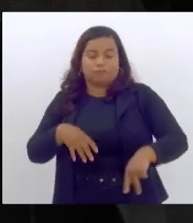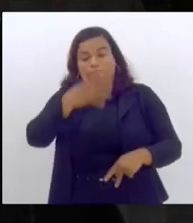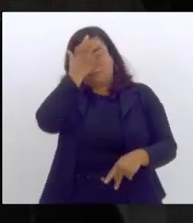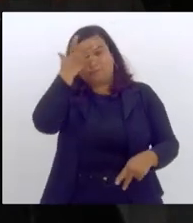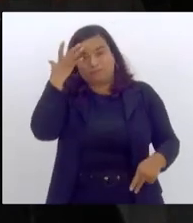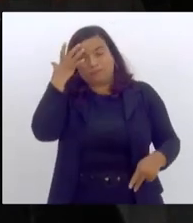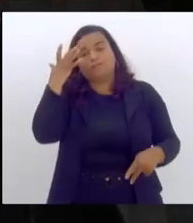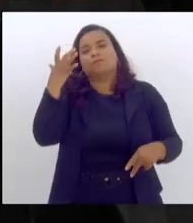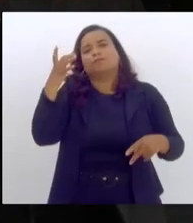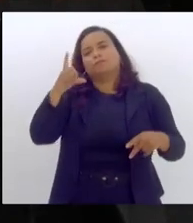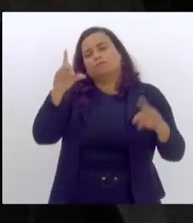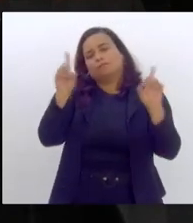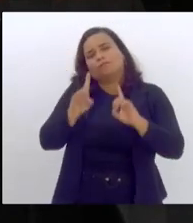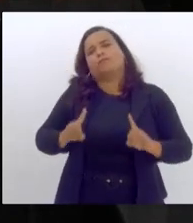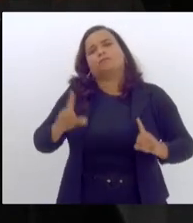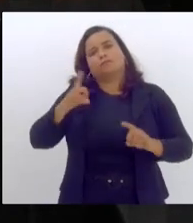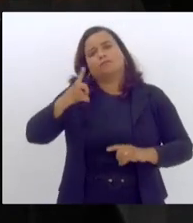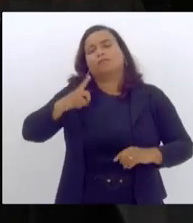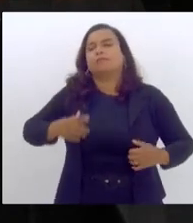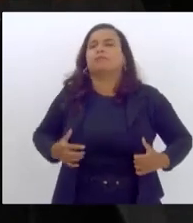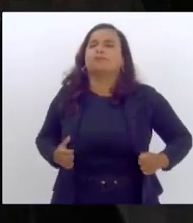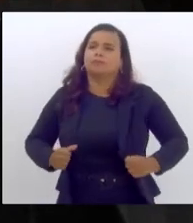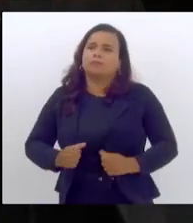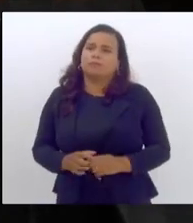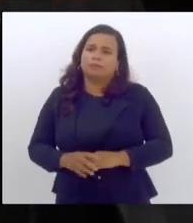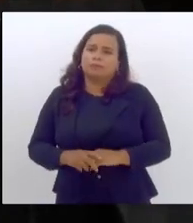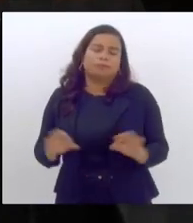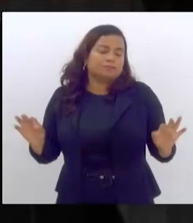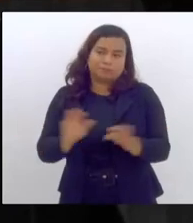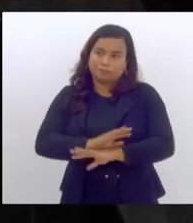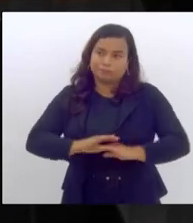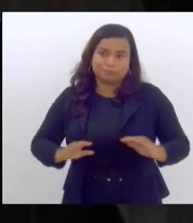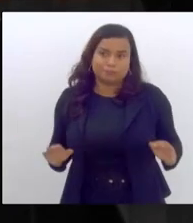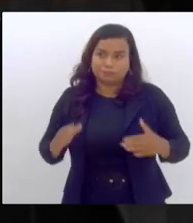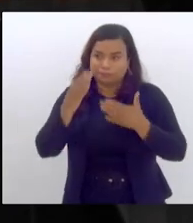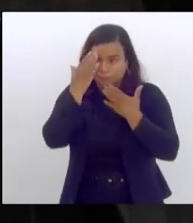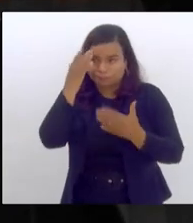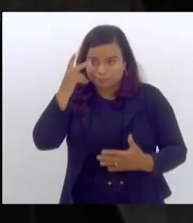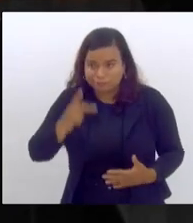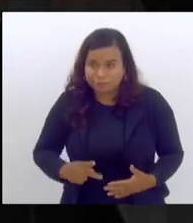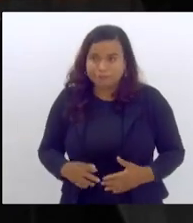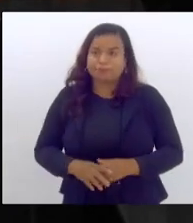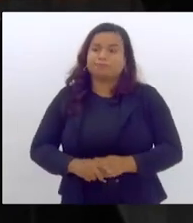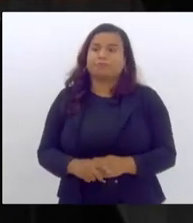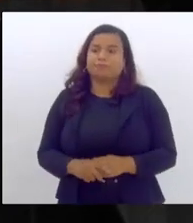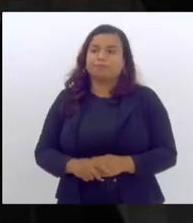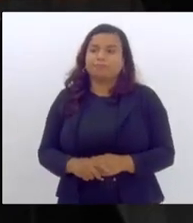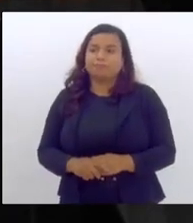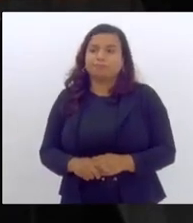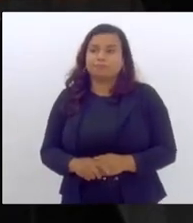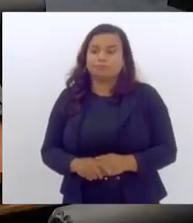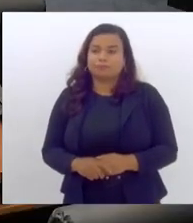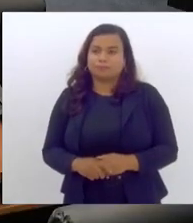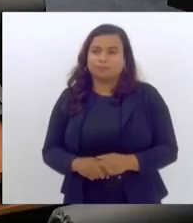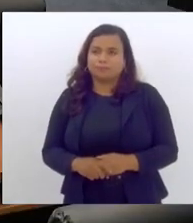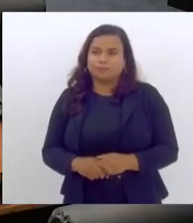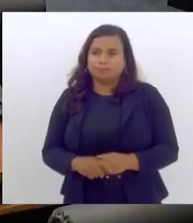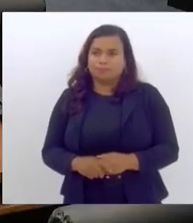pessoas portadoras de deficiência. É isso aí. Presidente, muito obrigado.